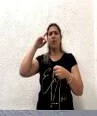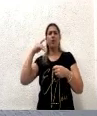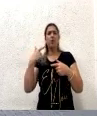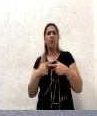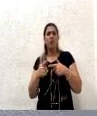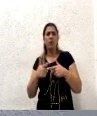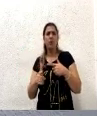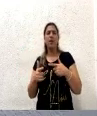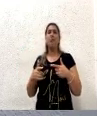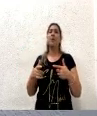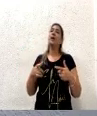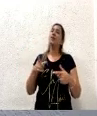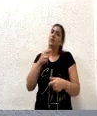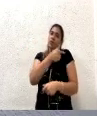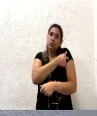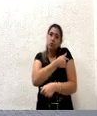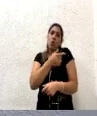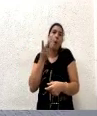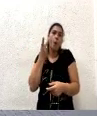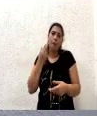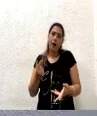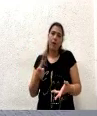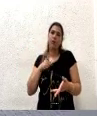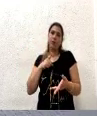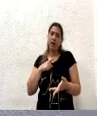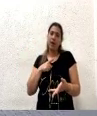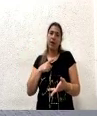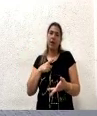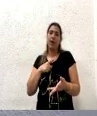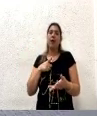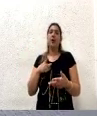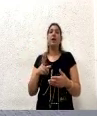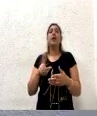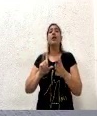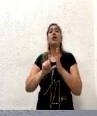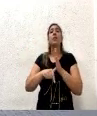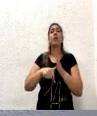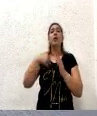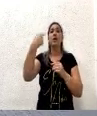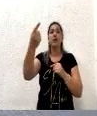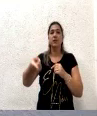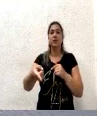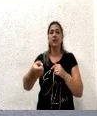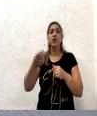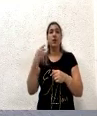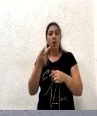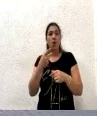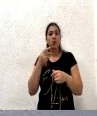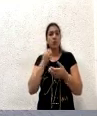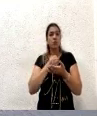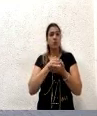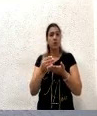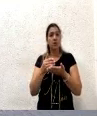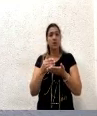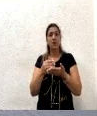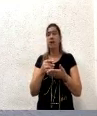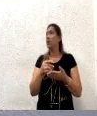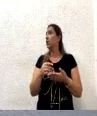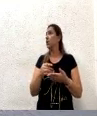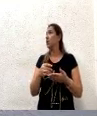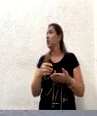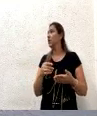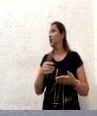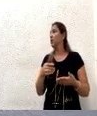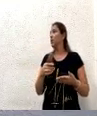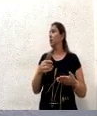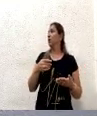faz isso, vacina dá a reação, e aí a pessoa não volta para fazer a segunda, você, ao invés de você conseguir um imunizado, você perdeu uma vacina.